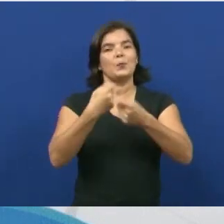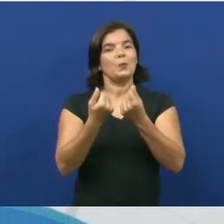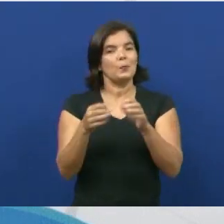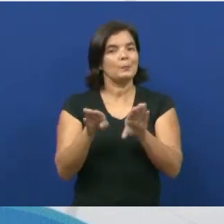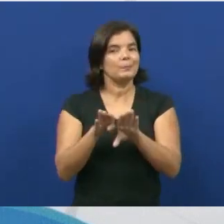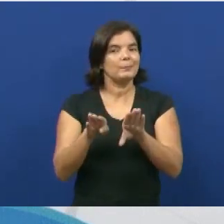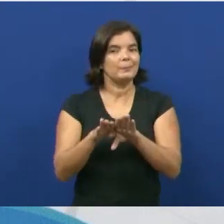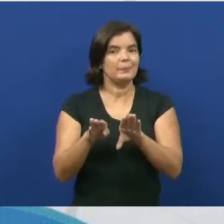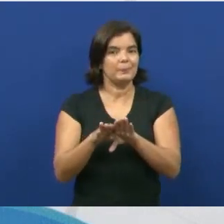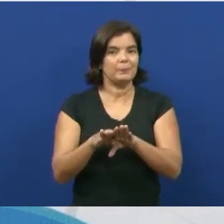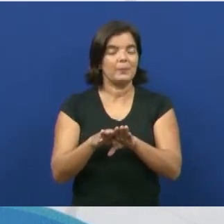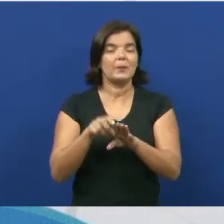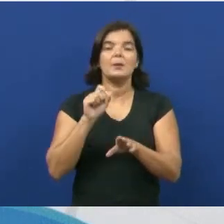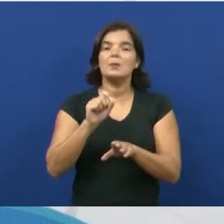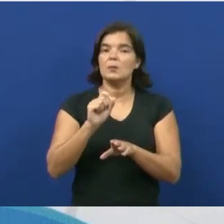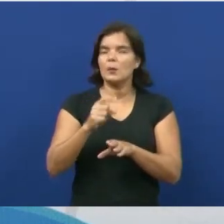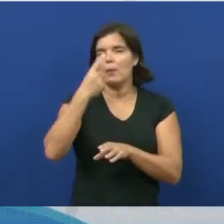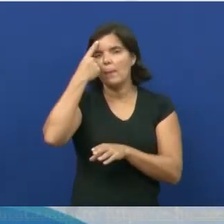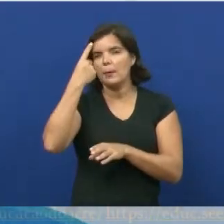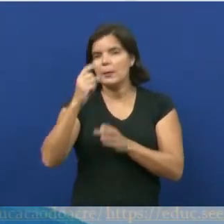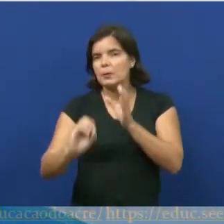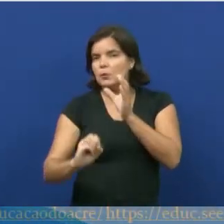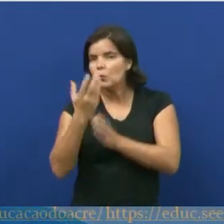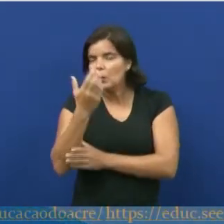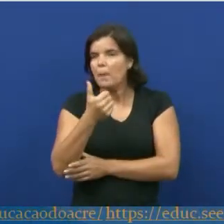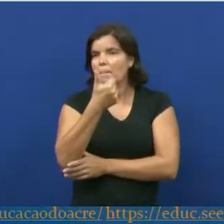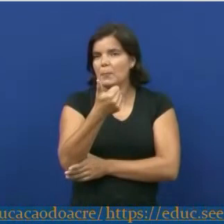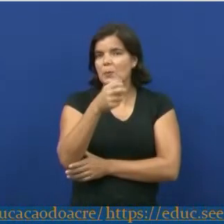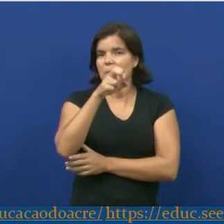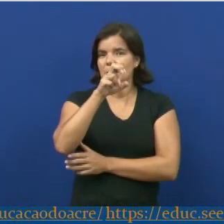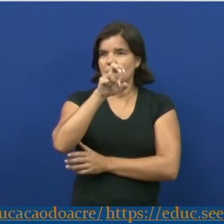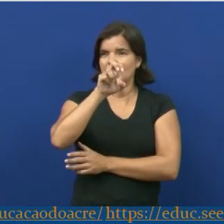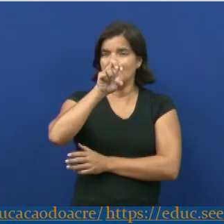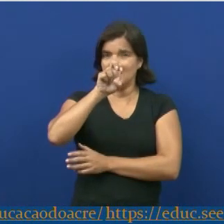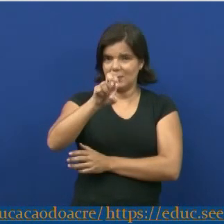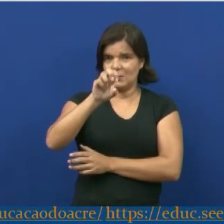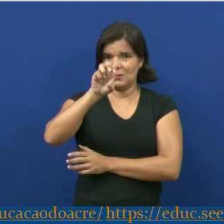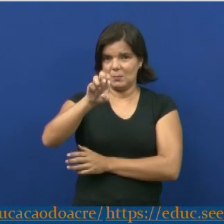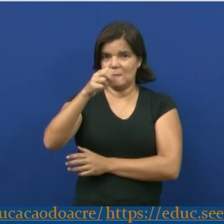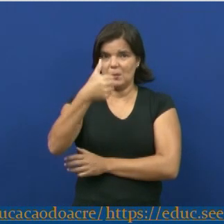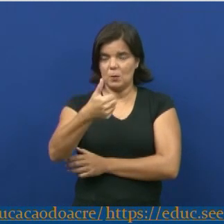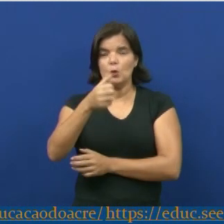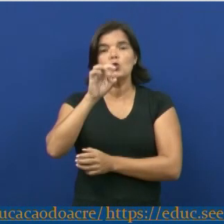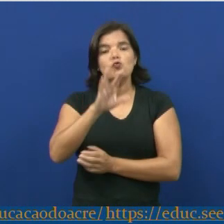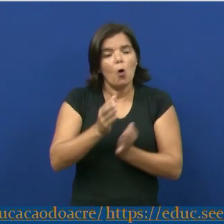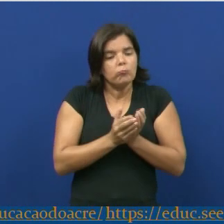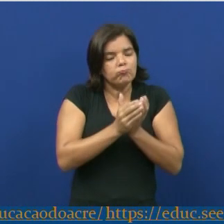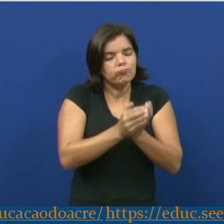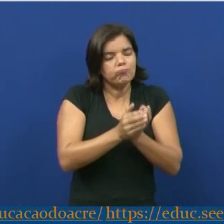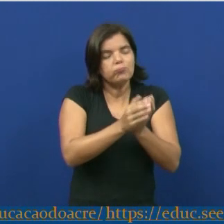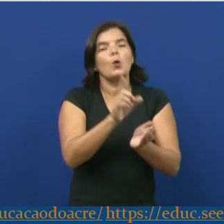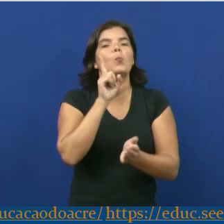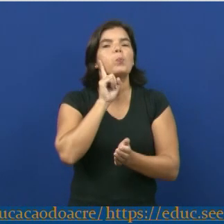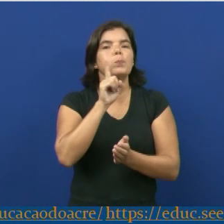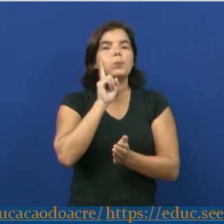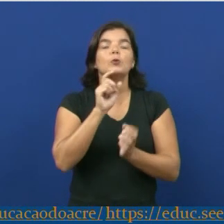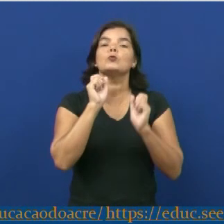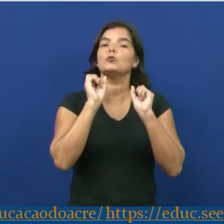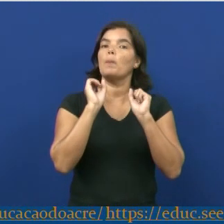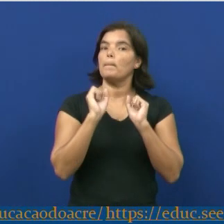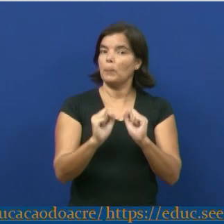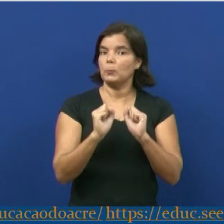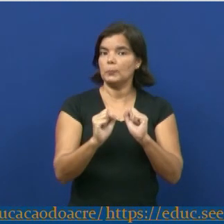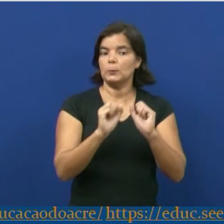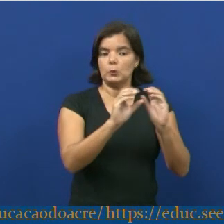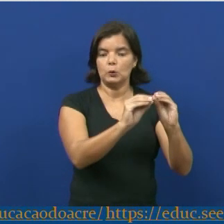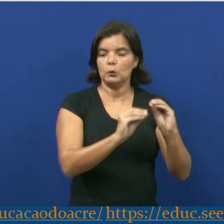também. Esse ato, criado em 1651, determinava que somente navios ingleses poderiam transportar